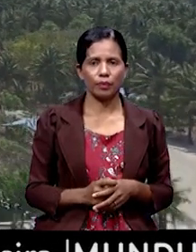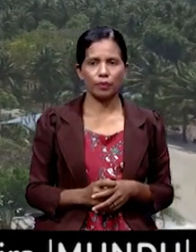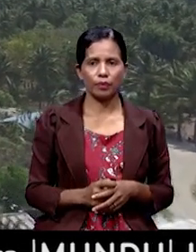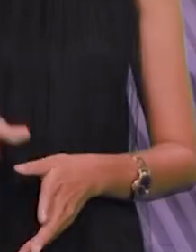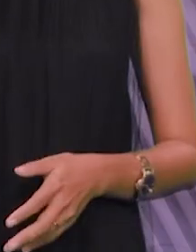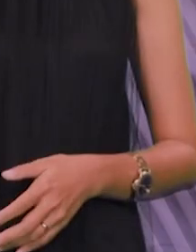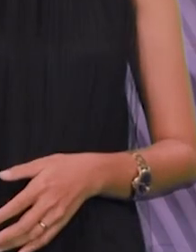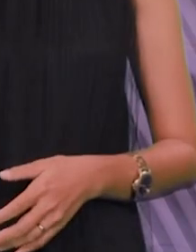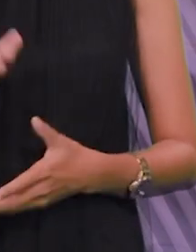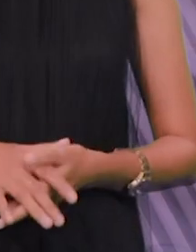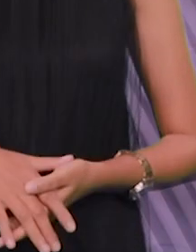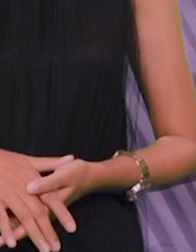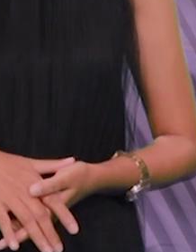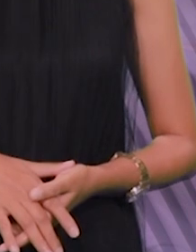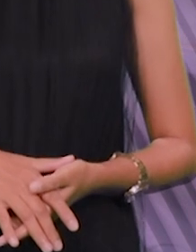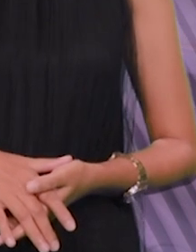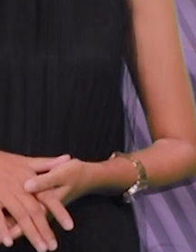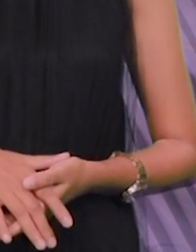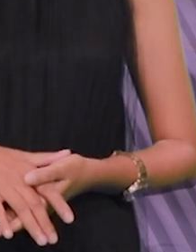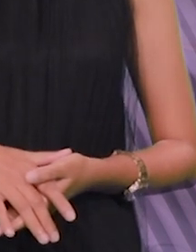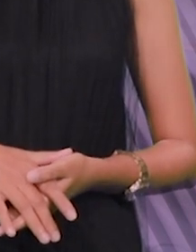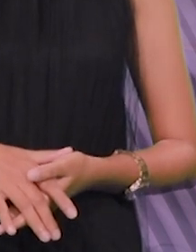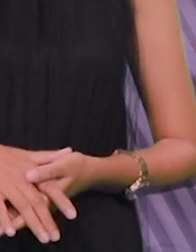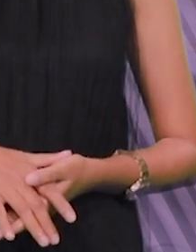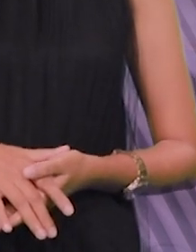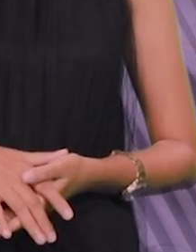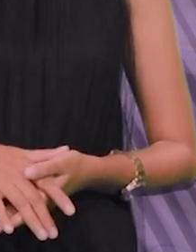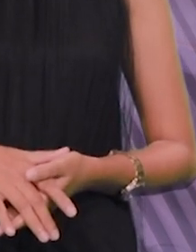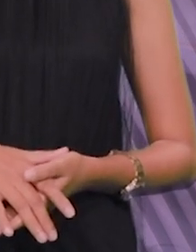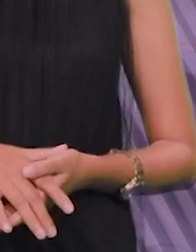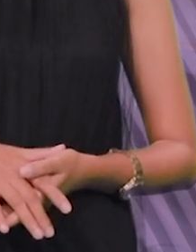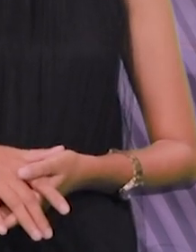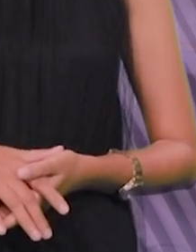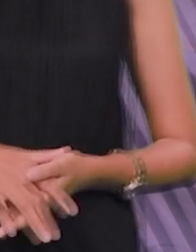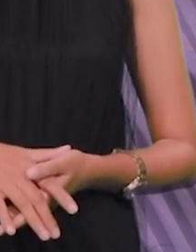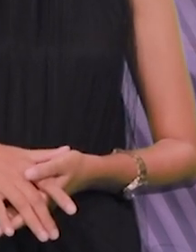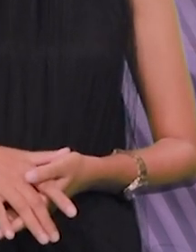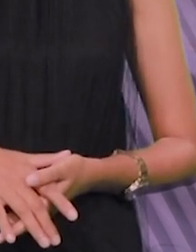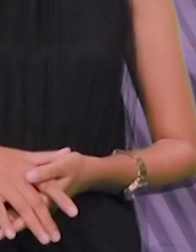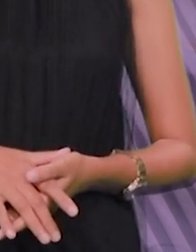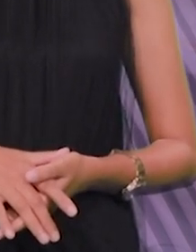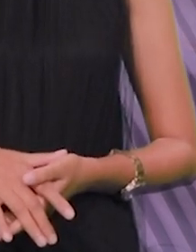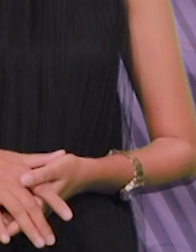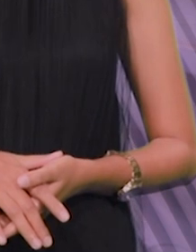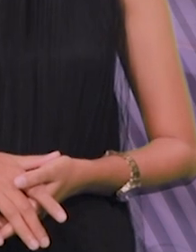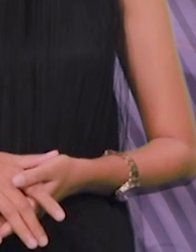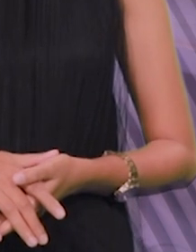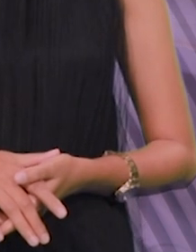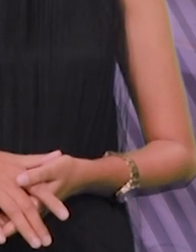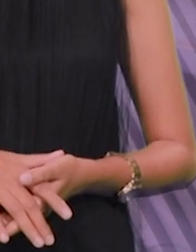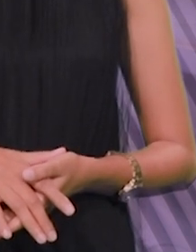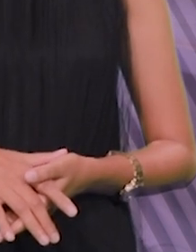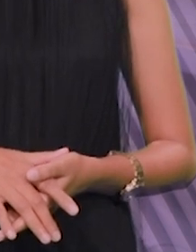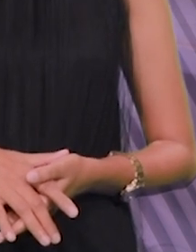GMN. Olá! Quer te dar um like? Quer que te volte a ser a gostar do vídeo ainda, né? Por comentário, não quer te dar um subscribe, não há nenhum